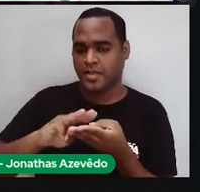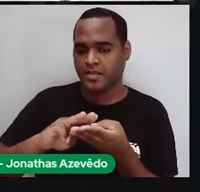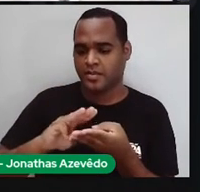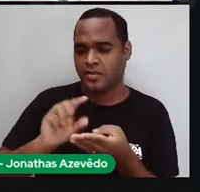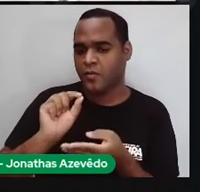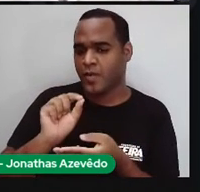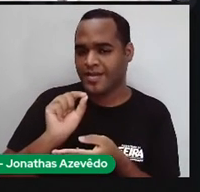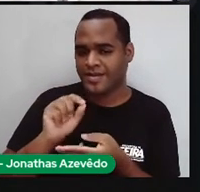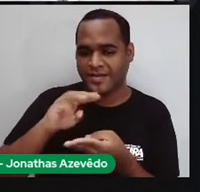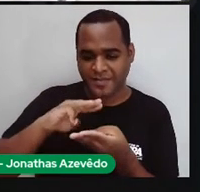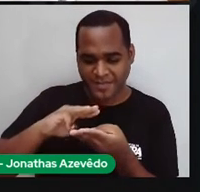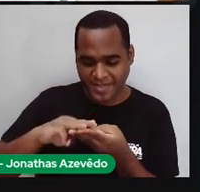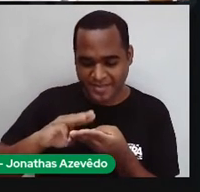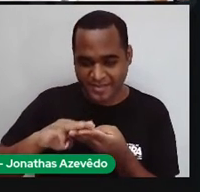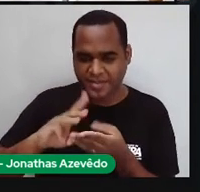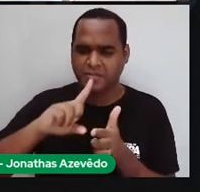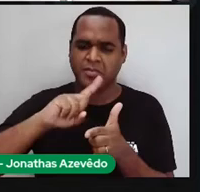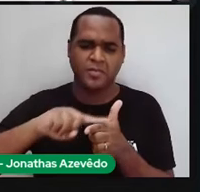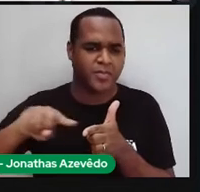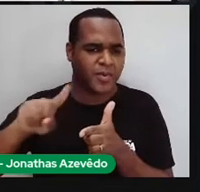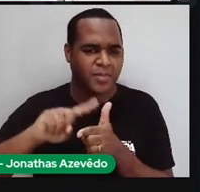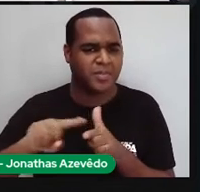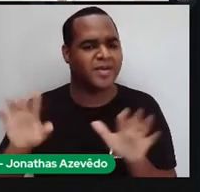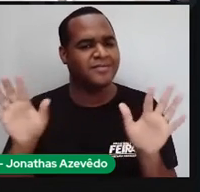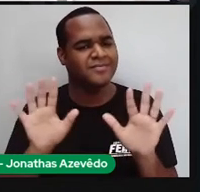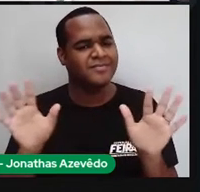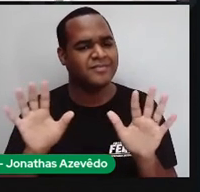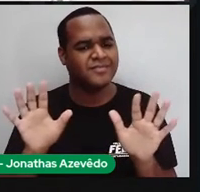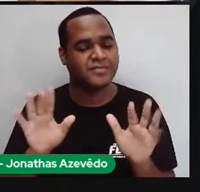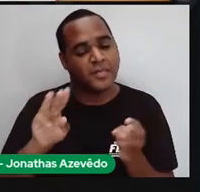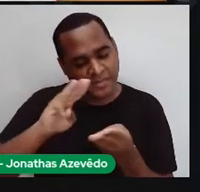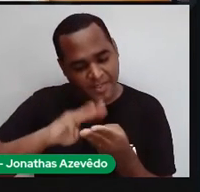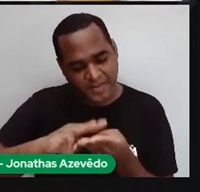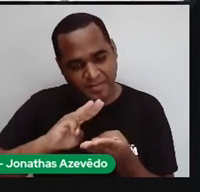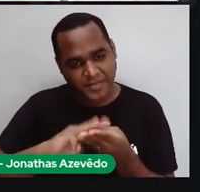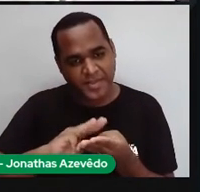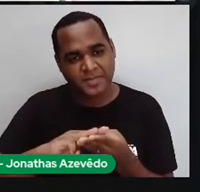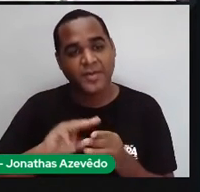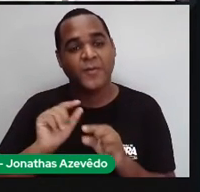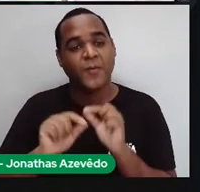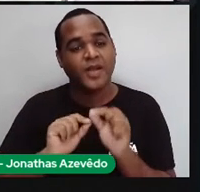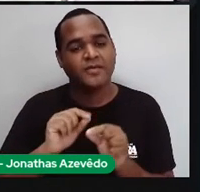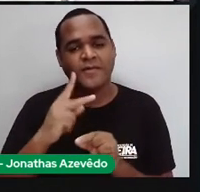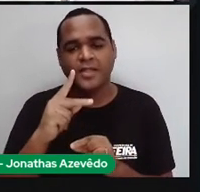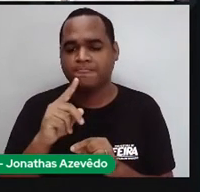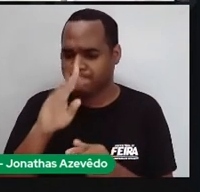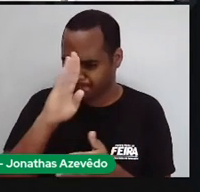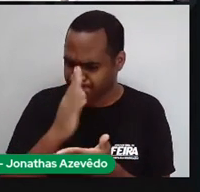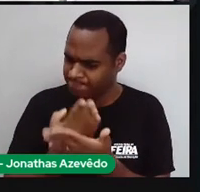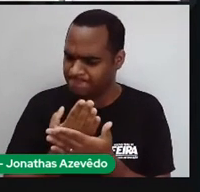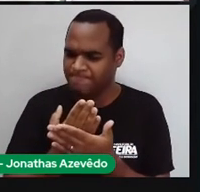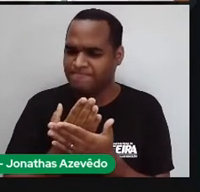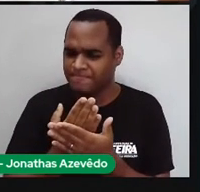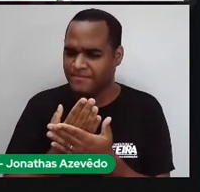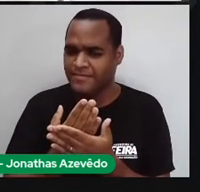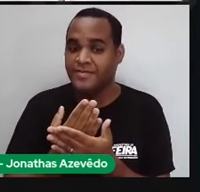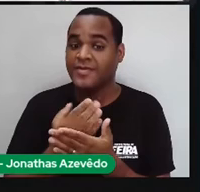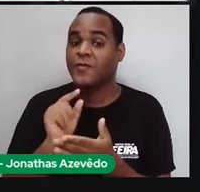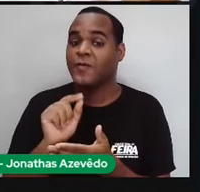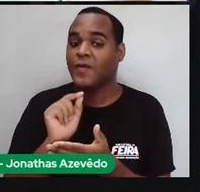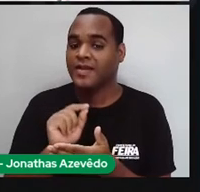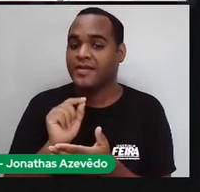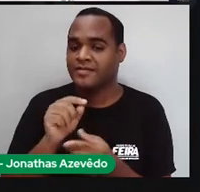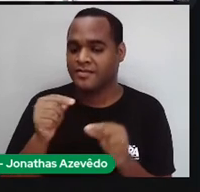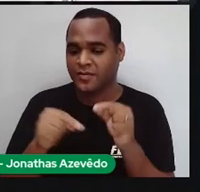de fato é que matemática não é problema desacredita disso e começa a